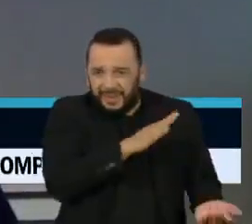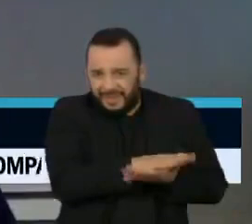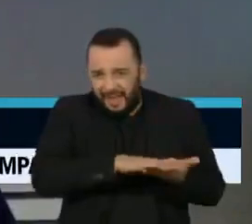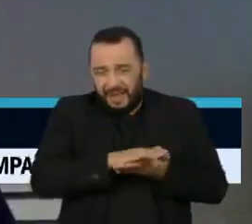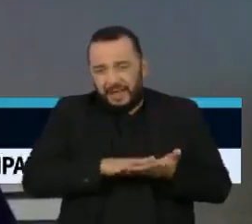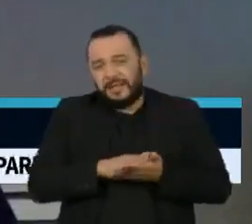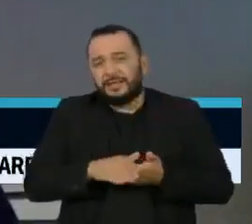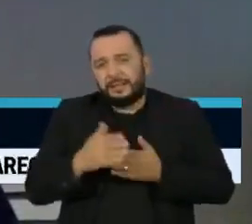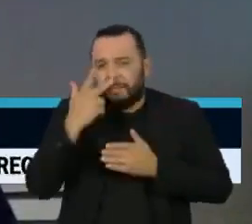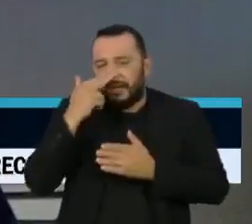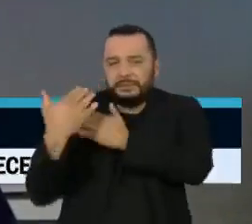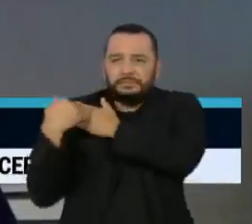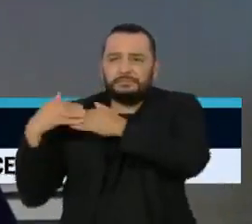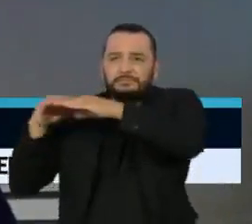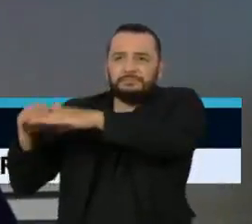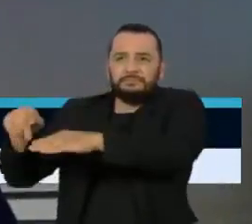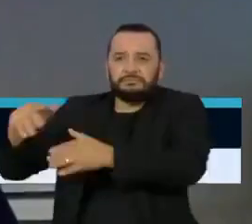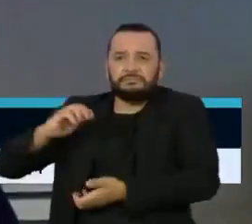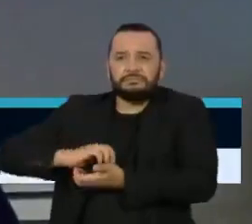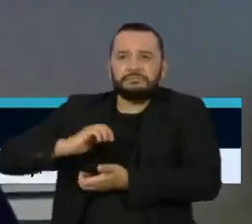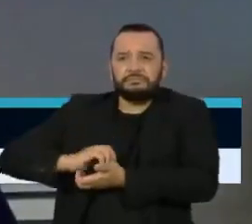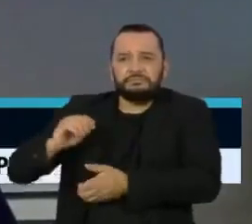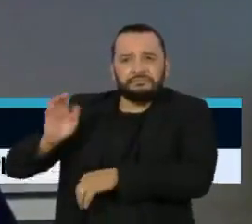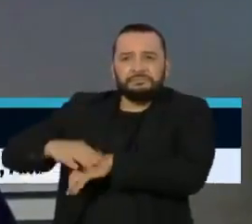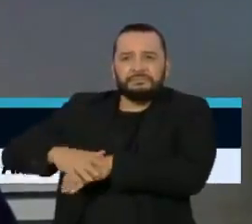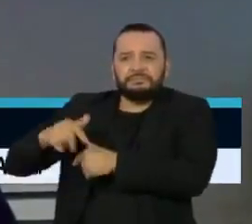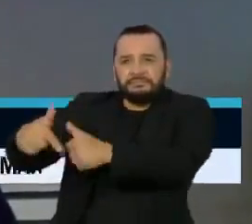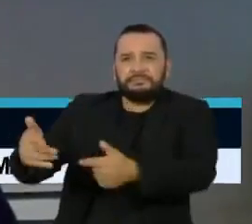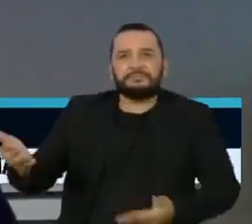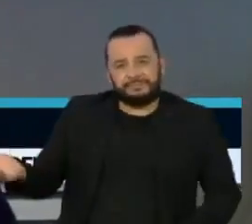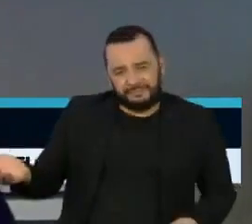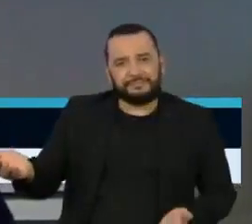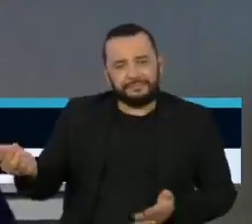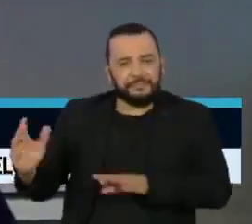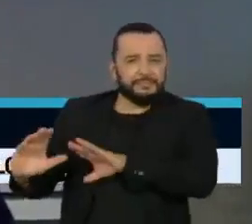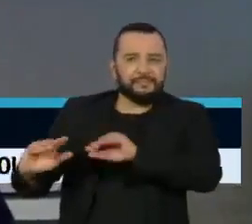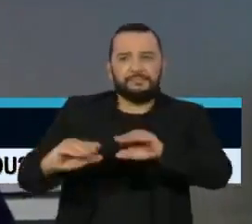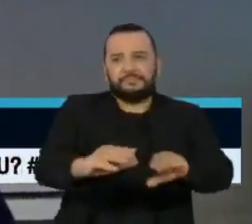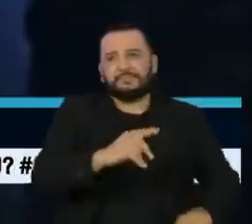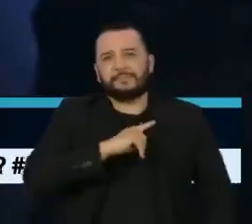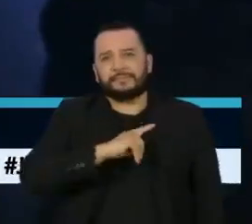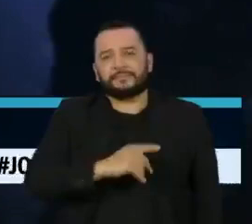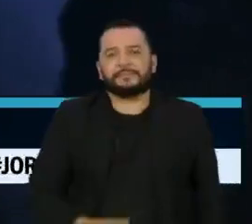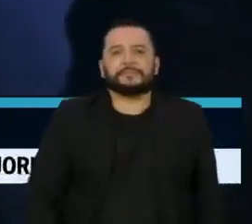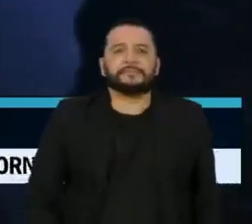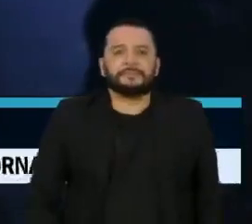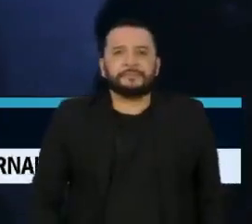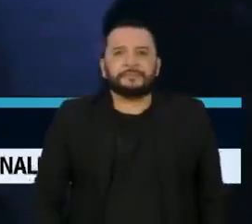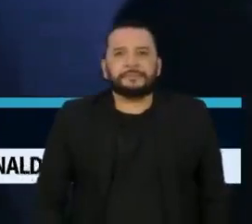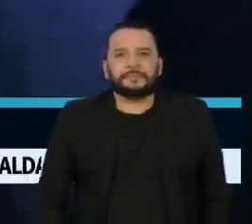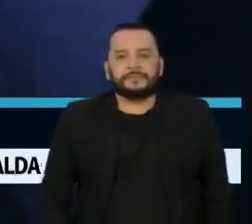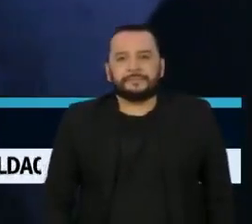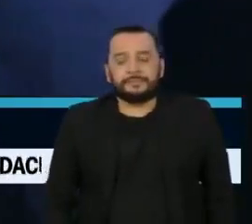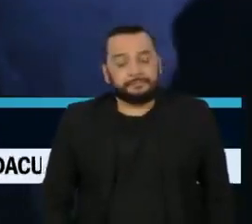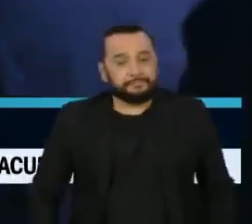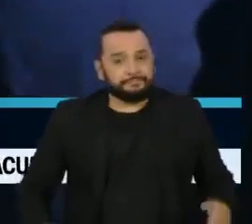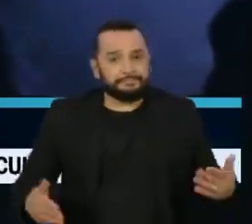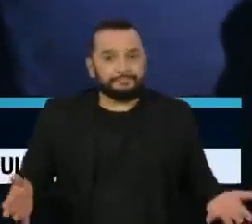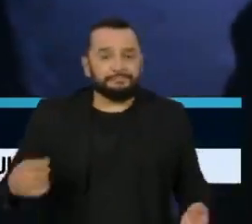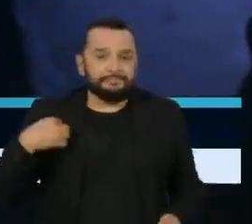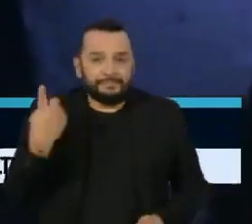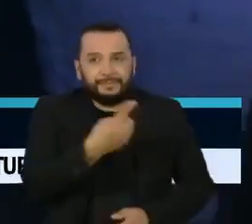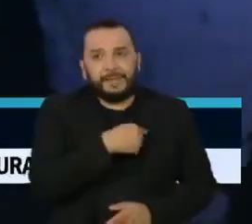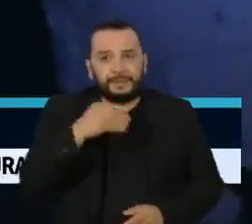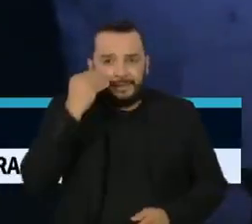tudo para a intervenção provocada da Suprema Corte. Bom, nós